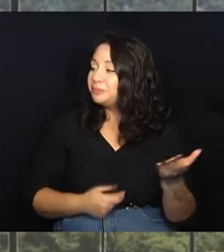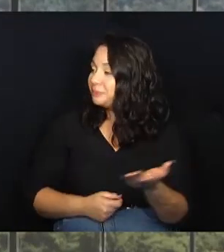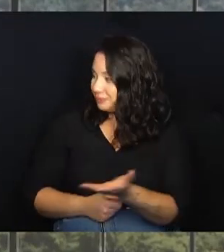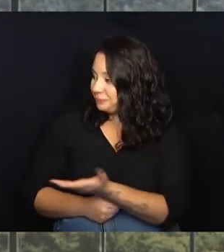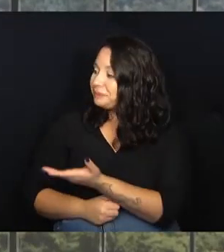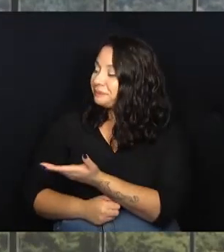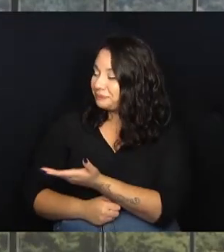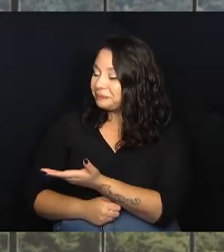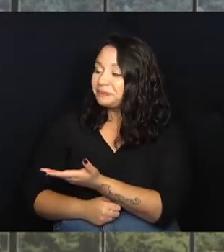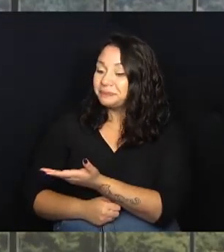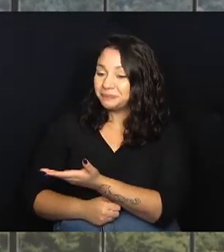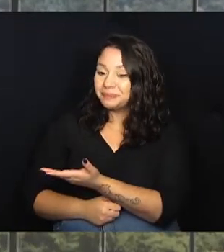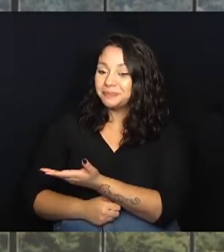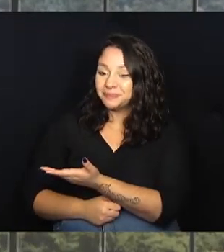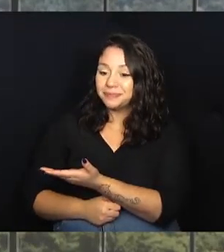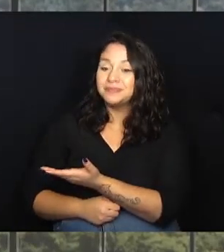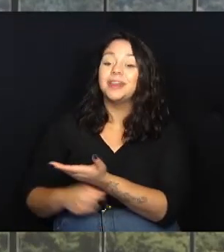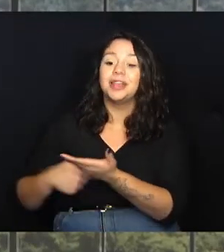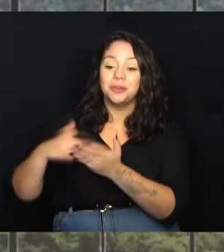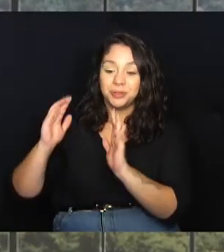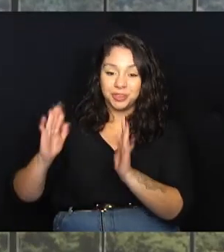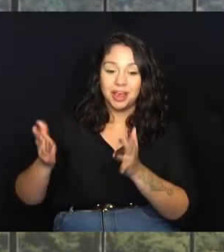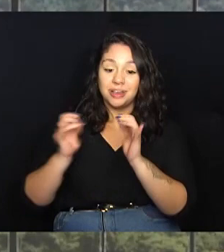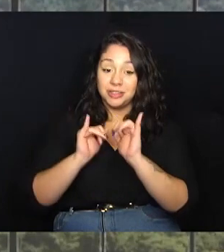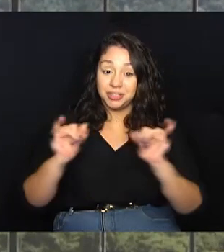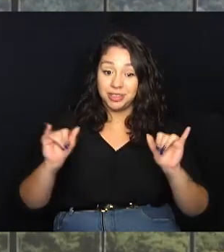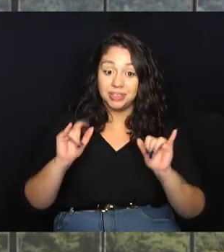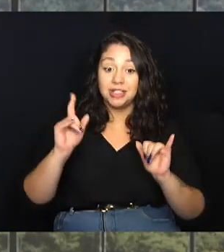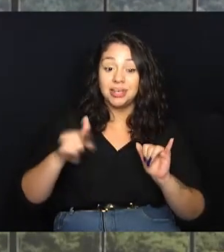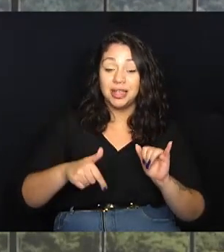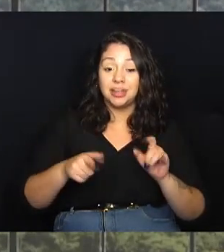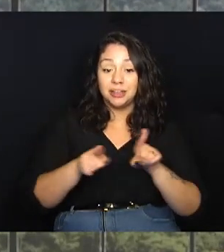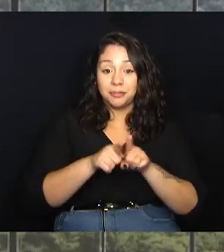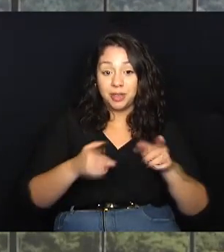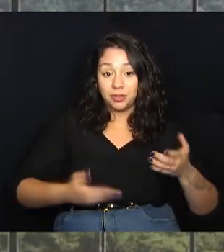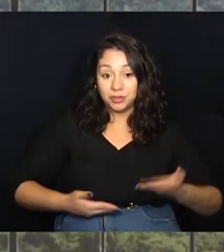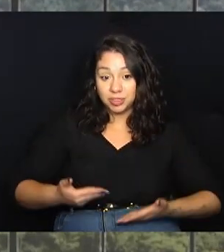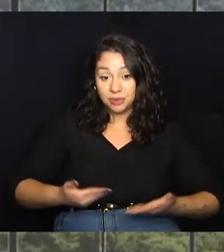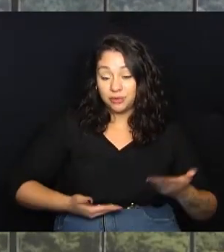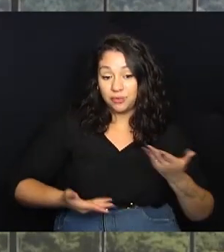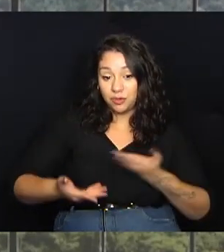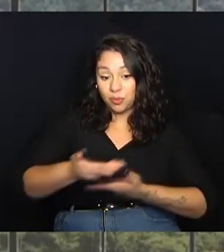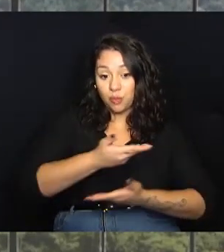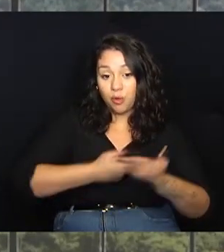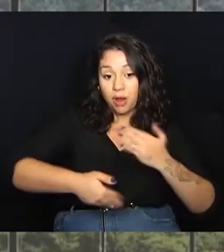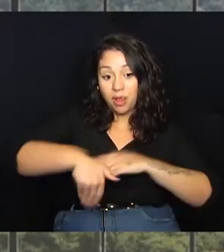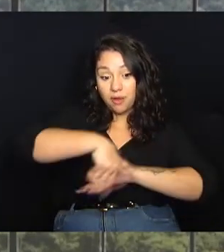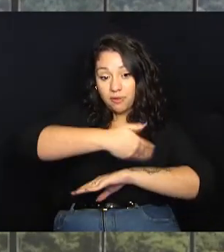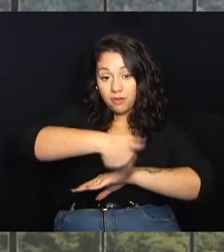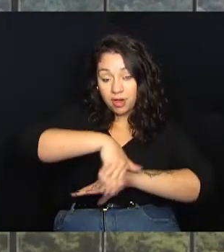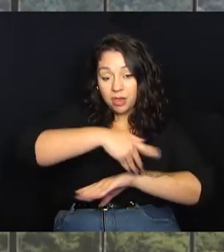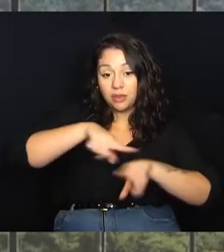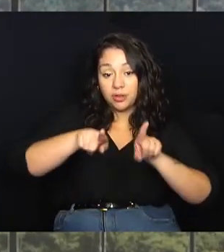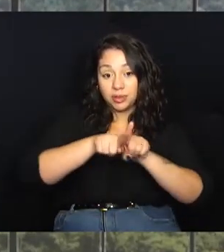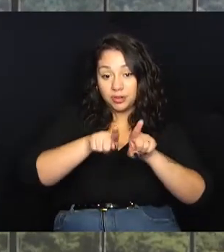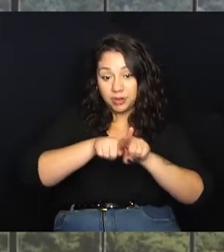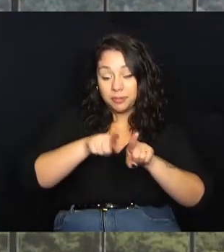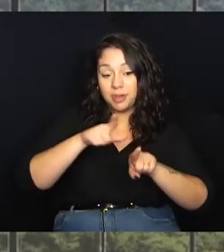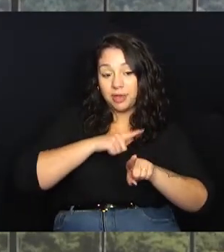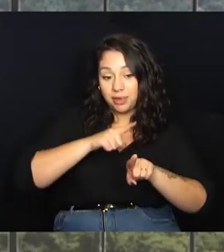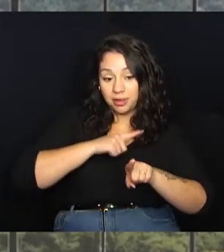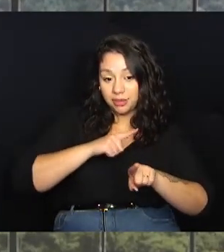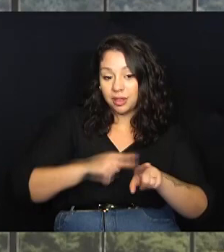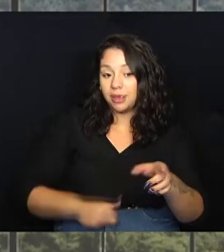familiaacolhedora.campinas.sp.gov.br. Eu já tinha dito, mas vou repetir aqui, o serviço Conviver fica na Avenida das Amoreiras, 165, no